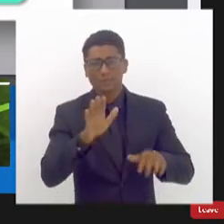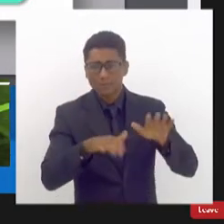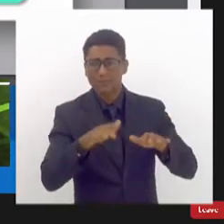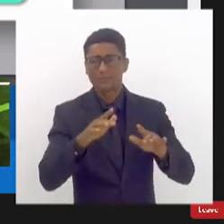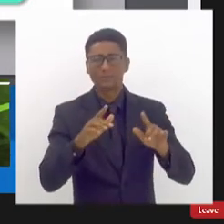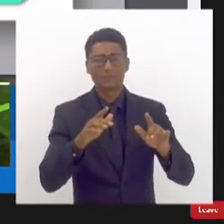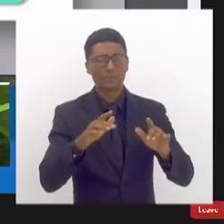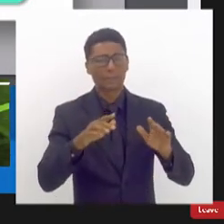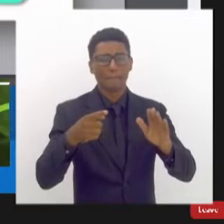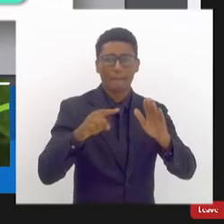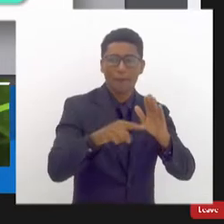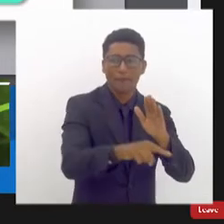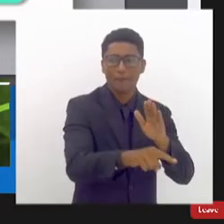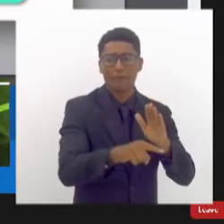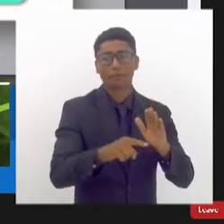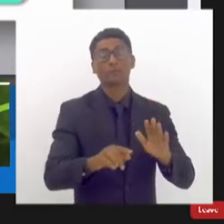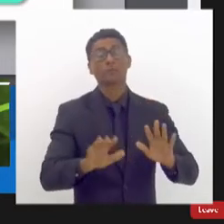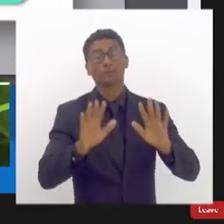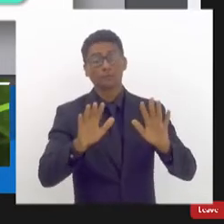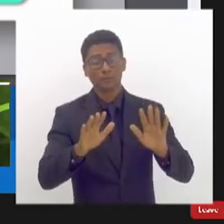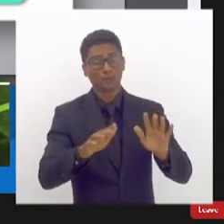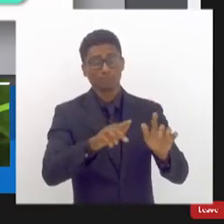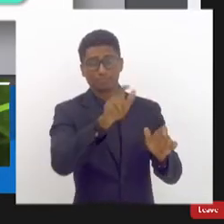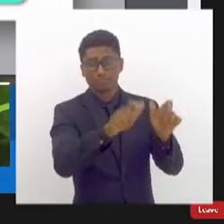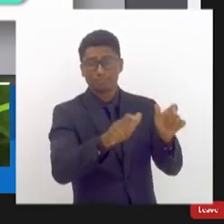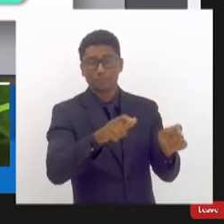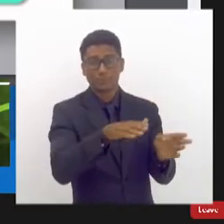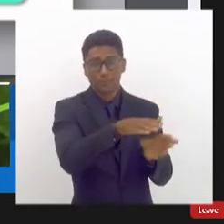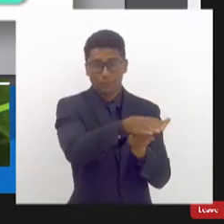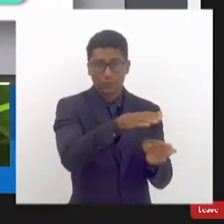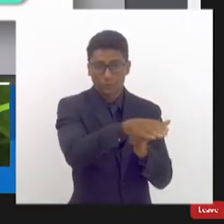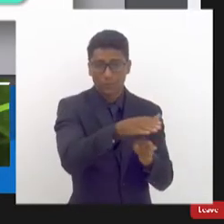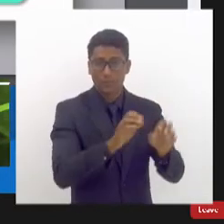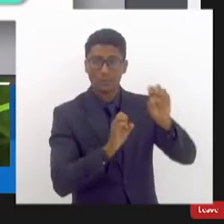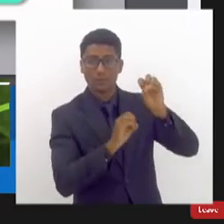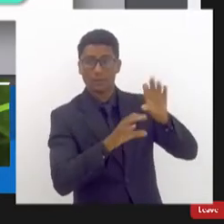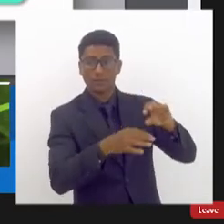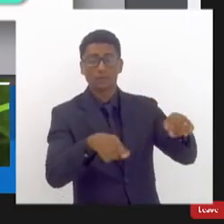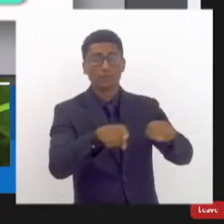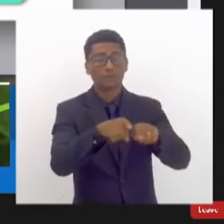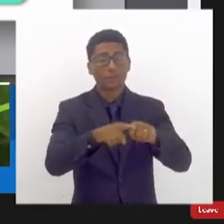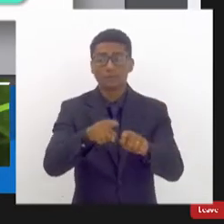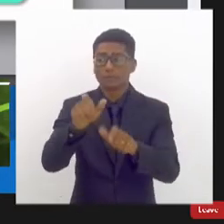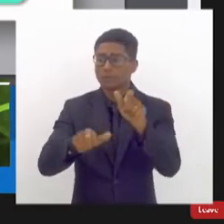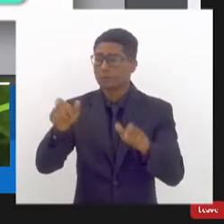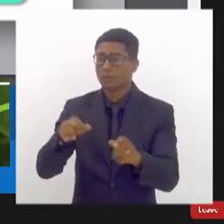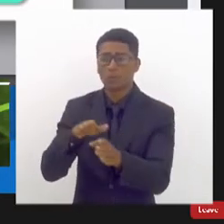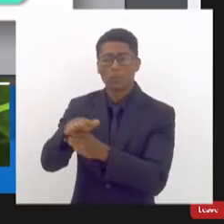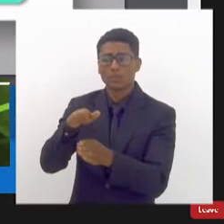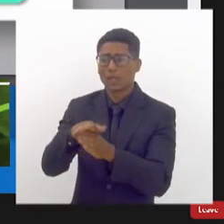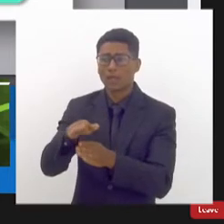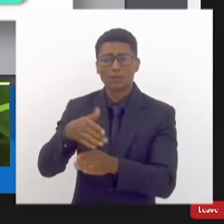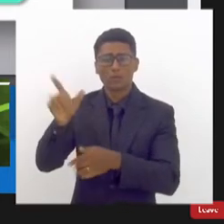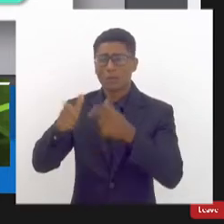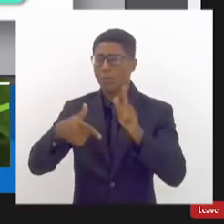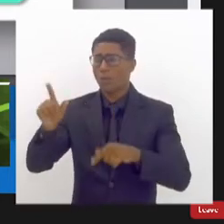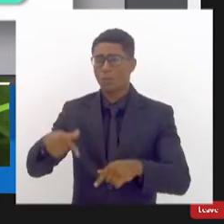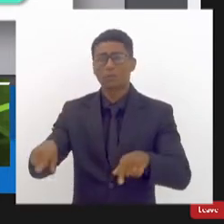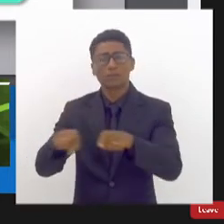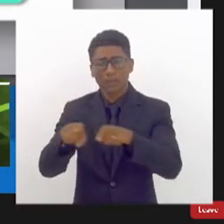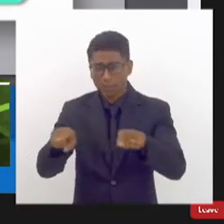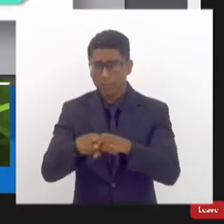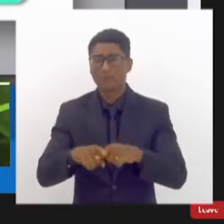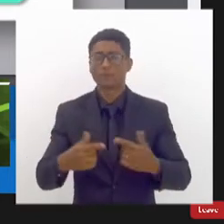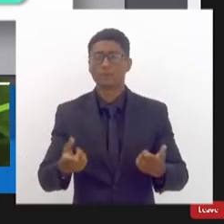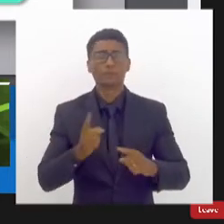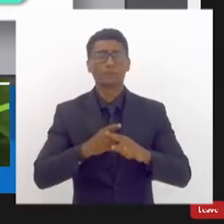assim como os conselheiros do Conselho Estadual de Educação têm essa demanda, todos os conselheiros de todos os outros conselhos têm essa demanda, visto que